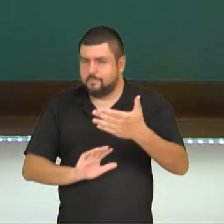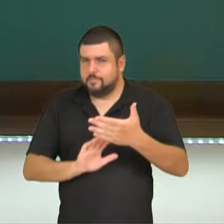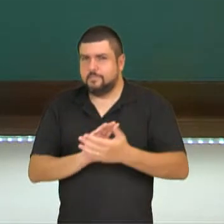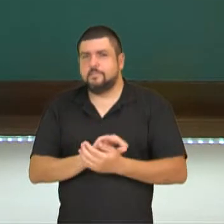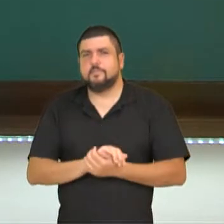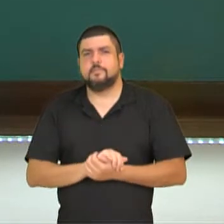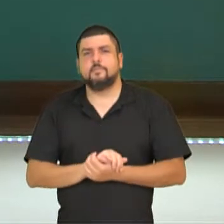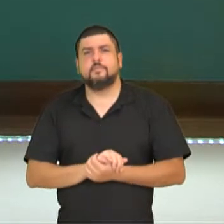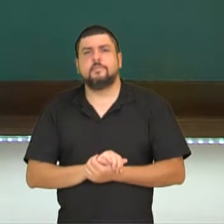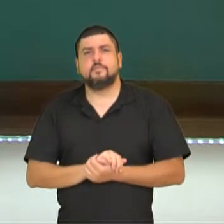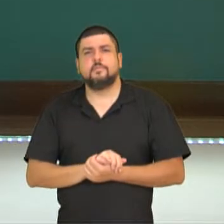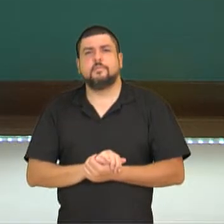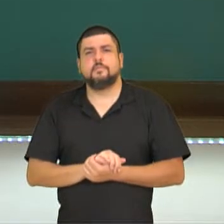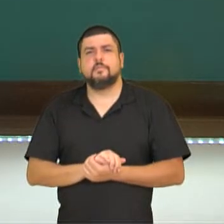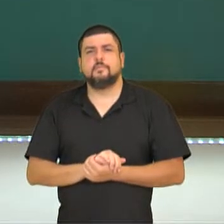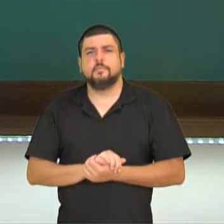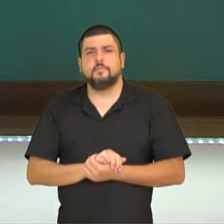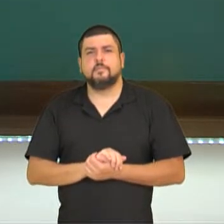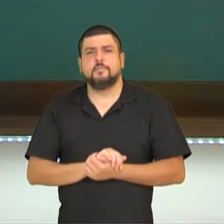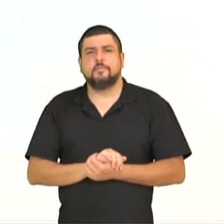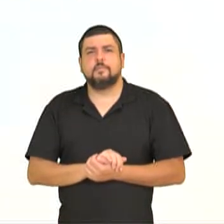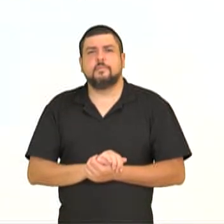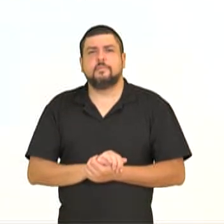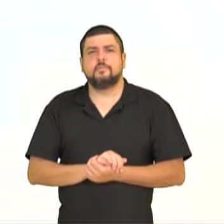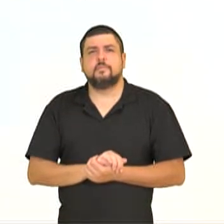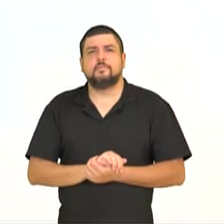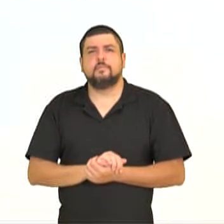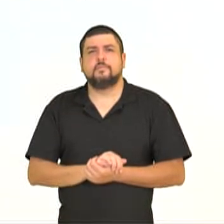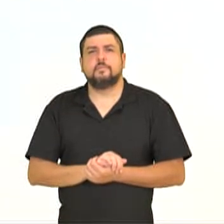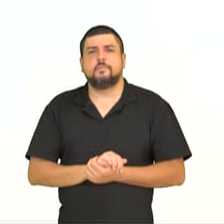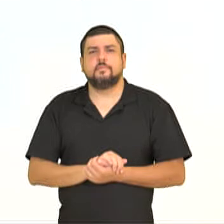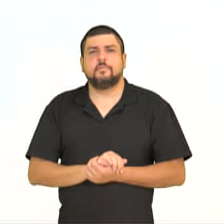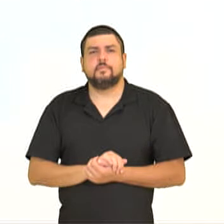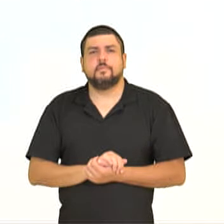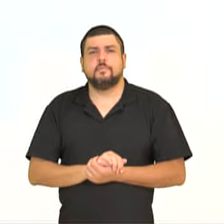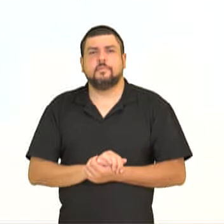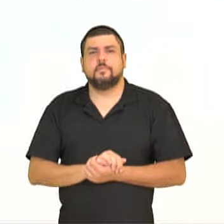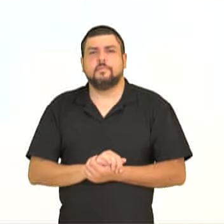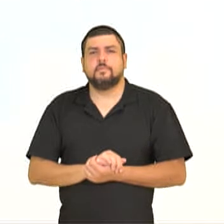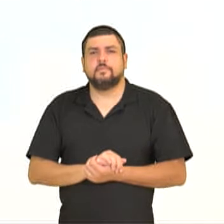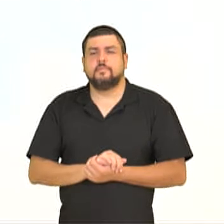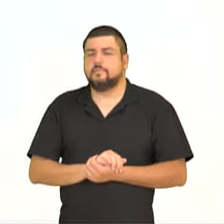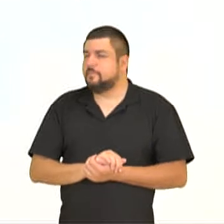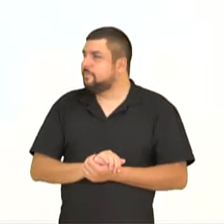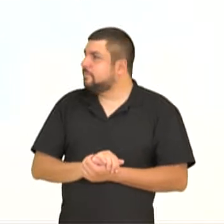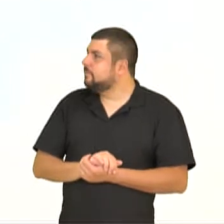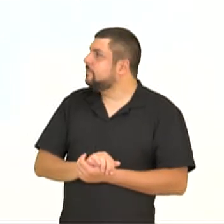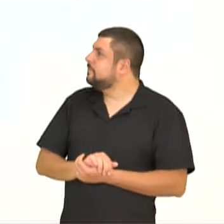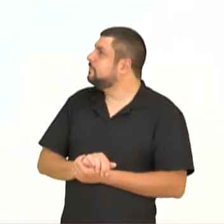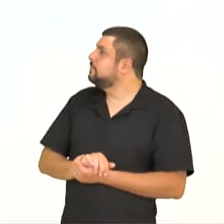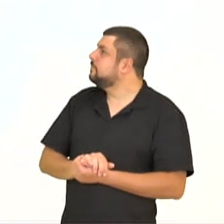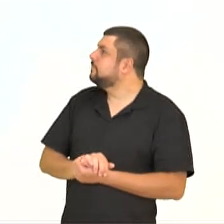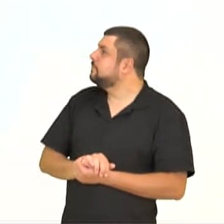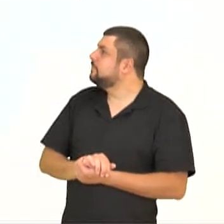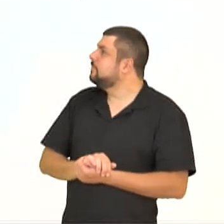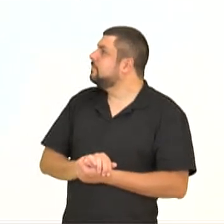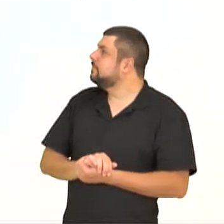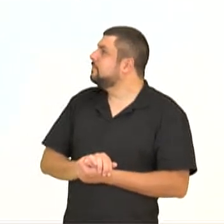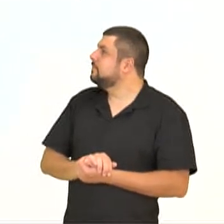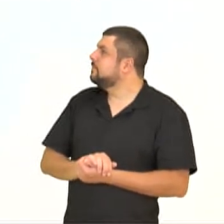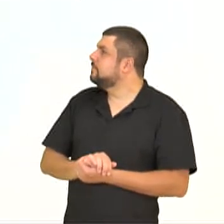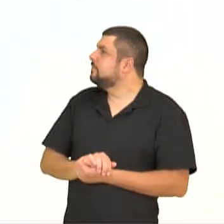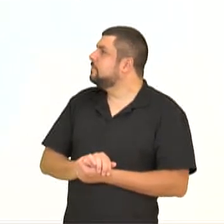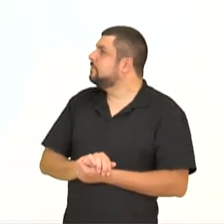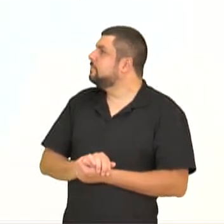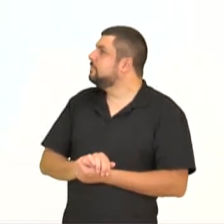leímos estos dos poemas. En los dos poemas leídos se presentan temas y